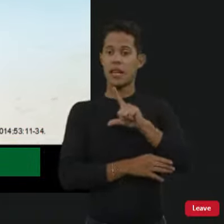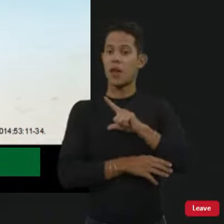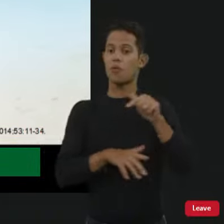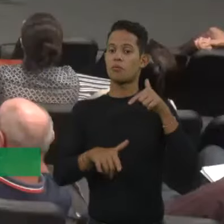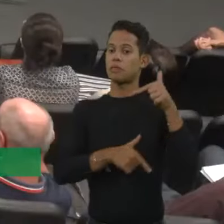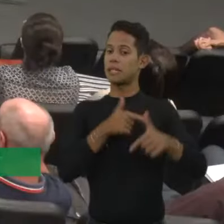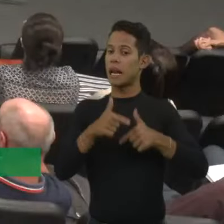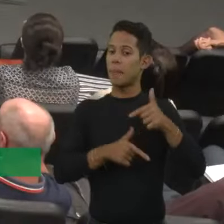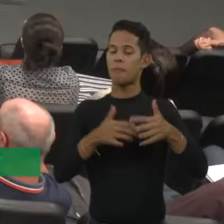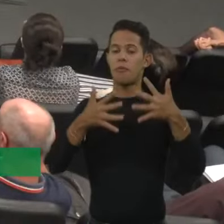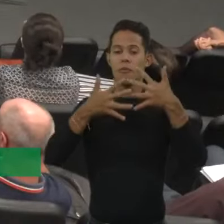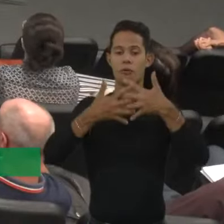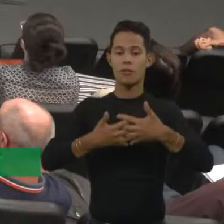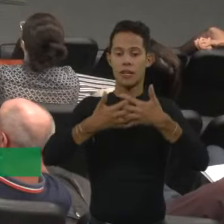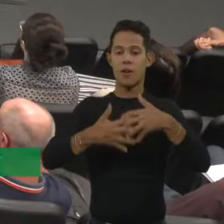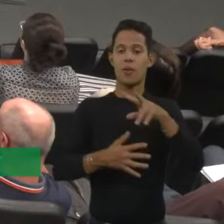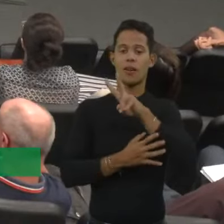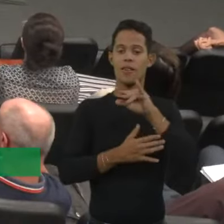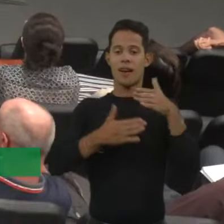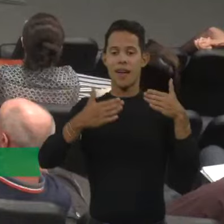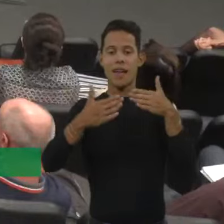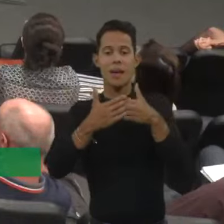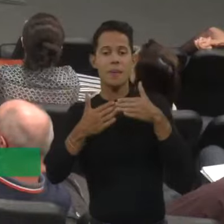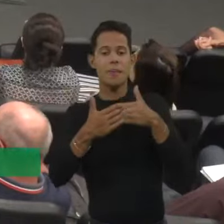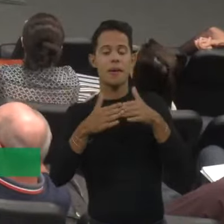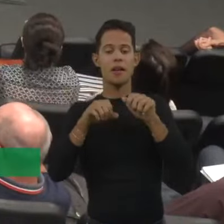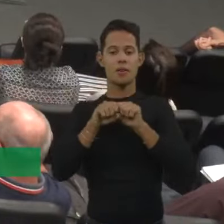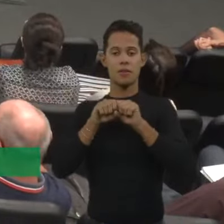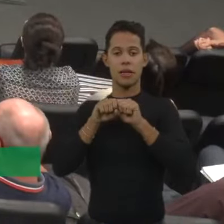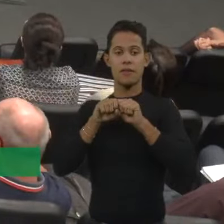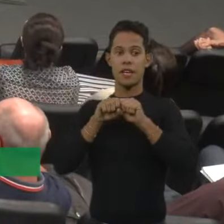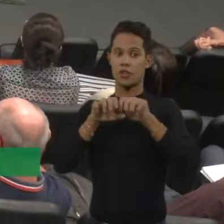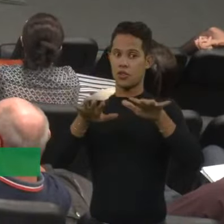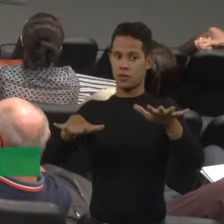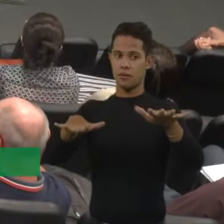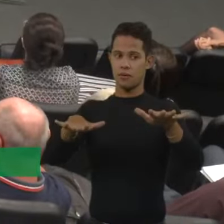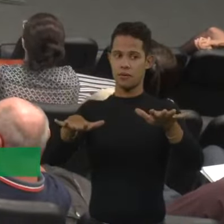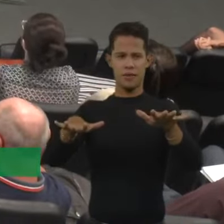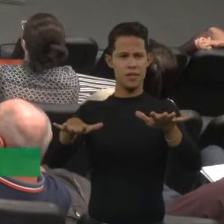ele impede a proliferação e, com isso, o crescimento.